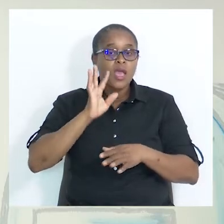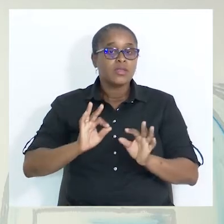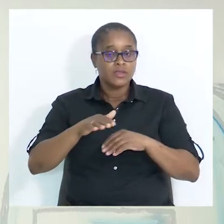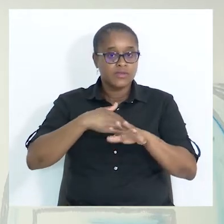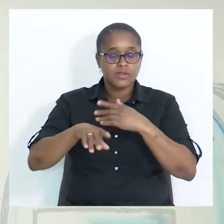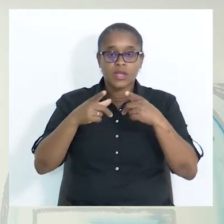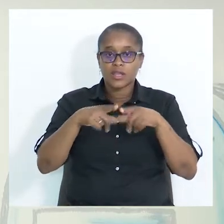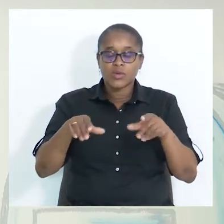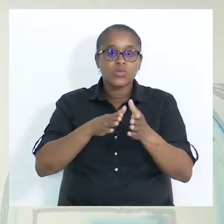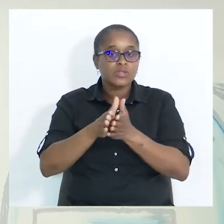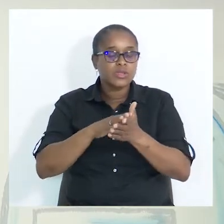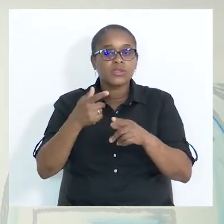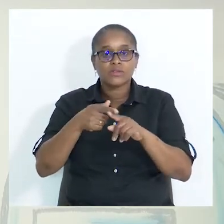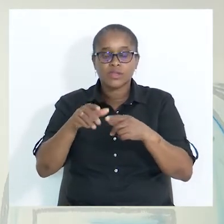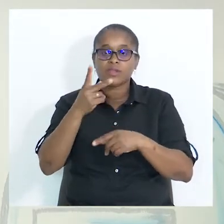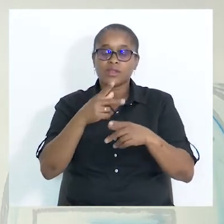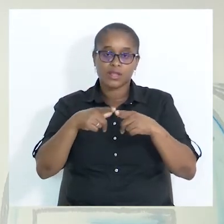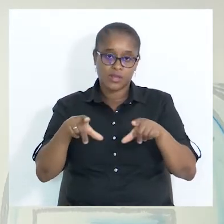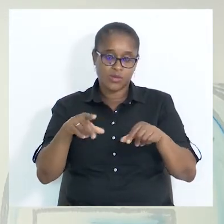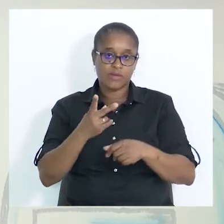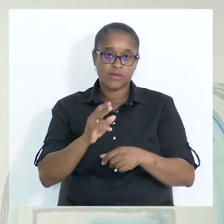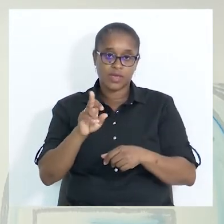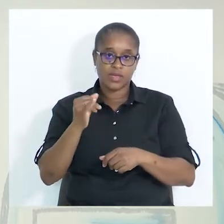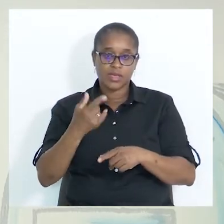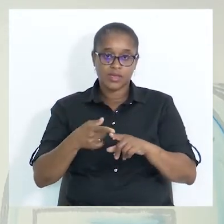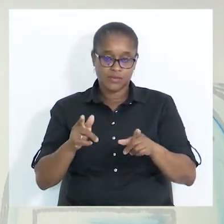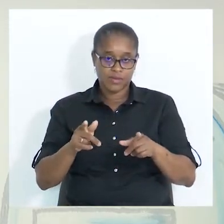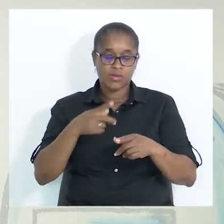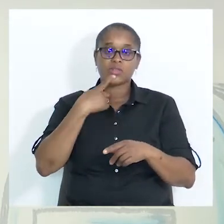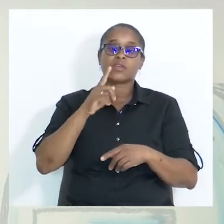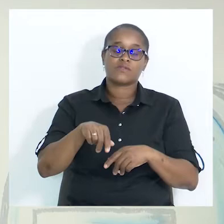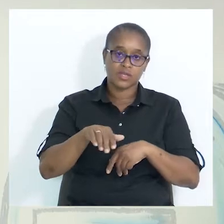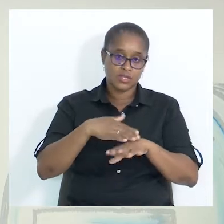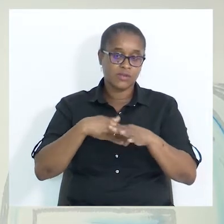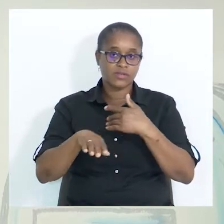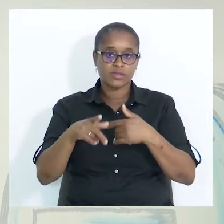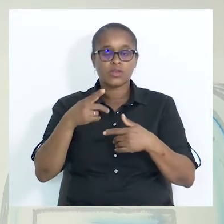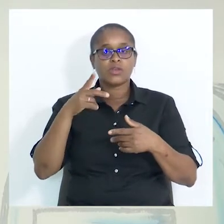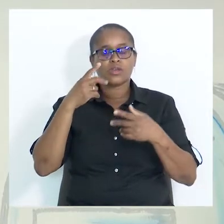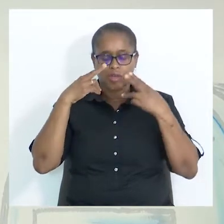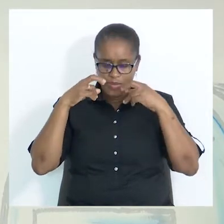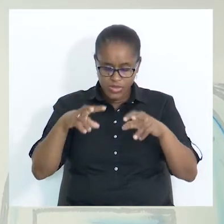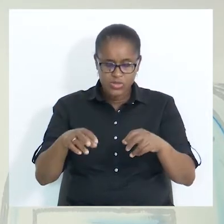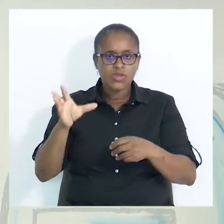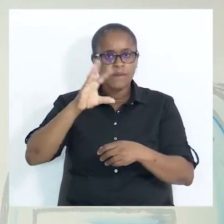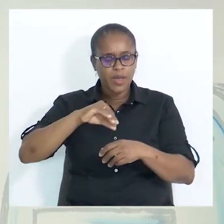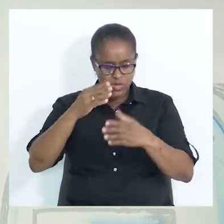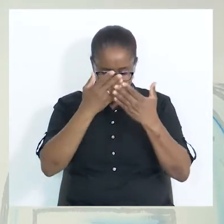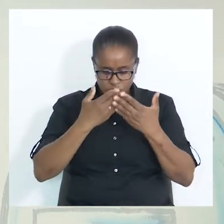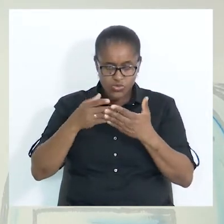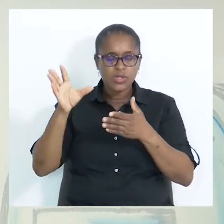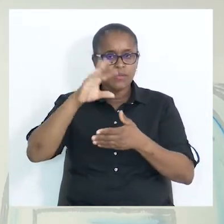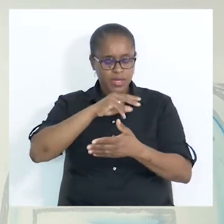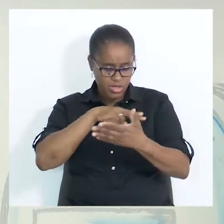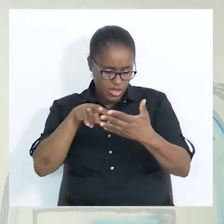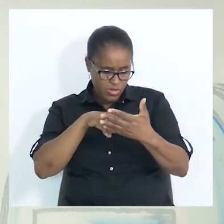a língua usando uma determinada variedade. Volta a fazer mais uma pesquisa, mais um estudo,